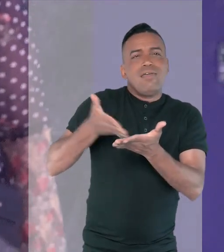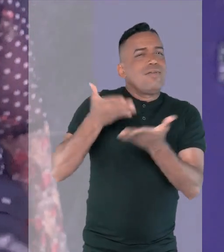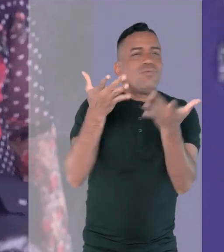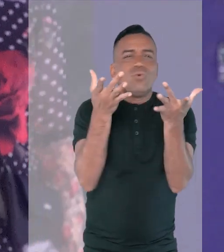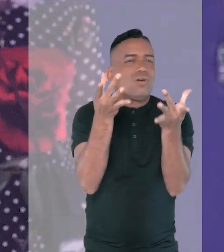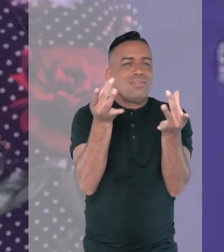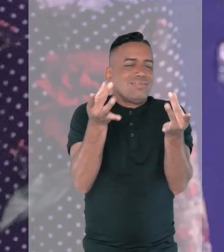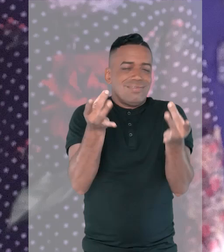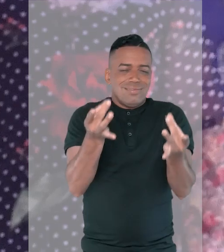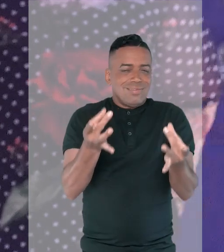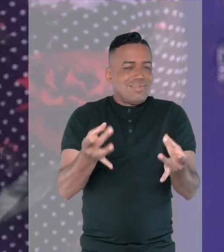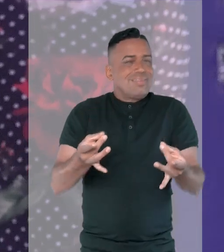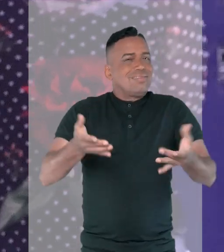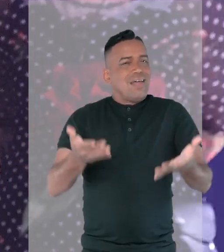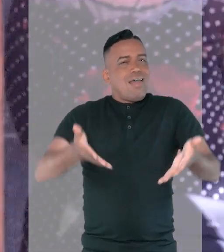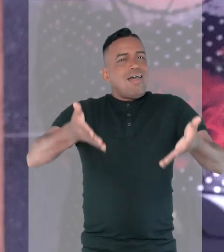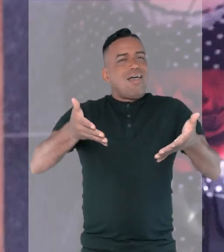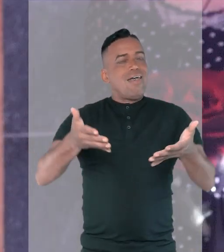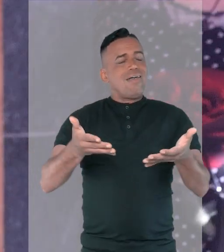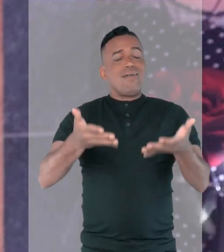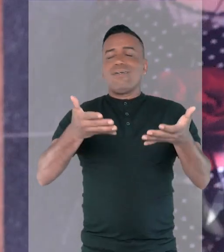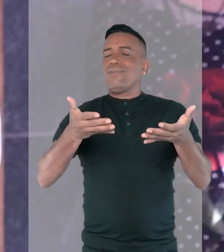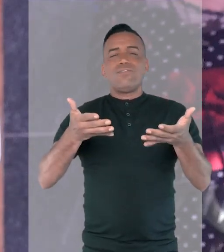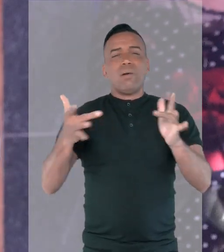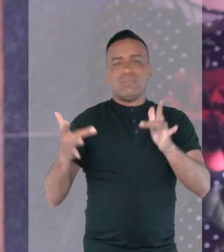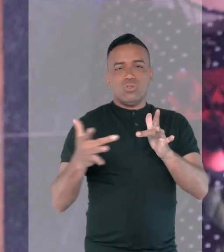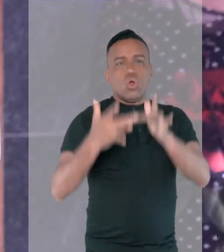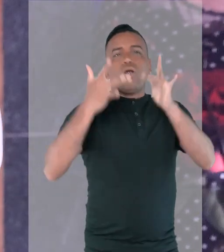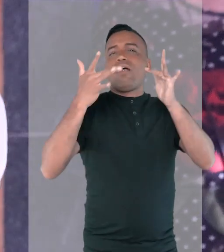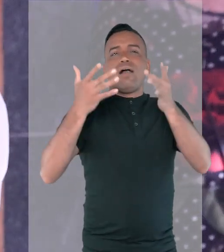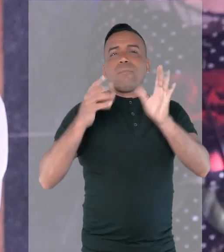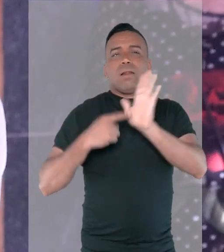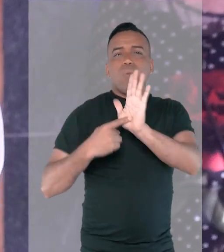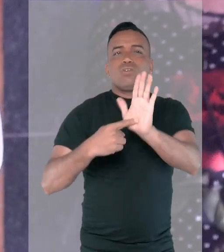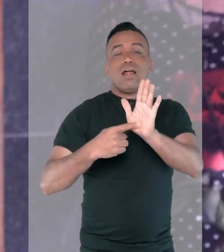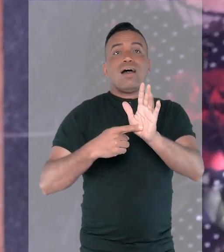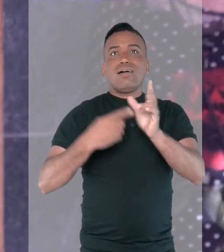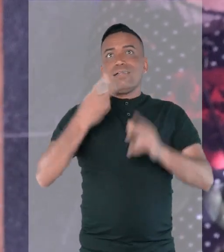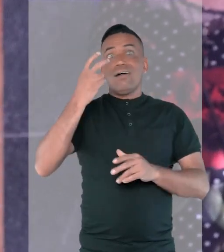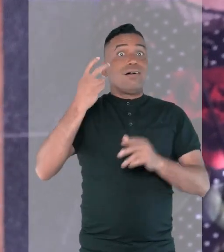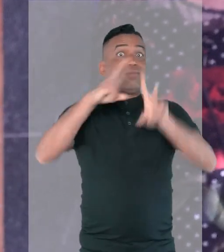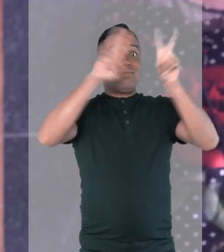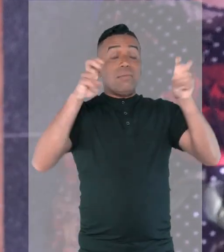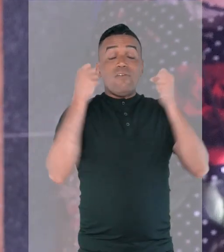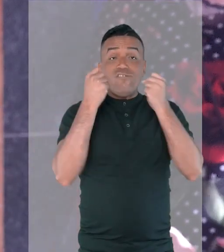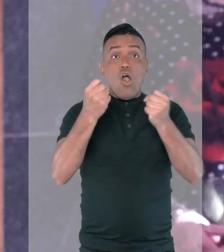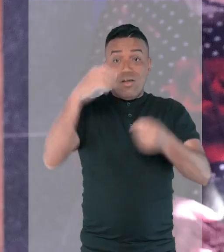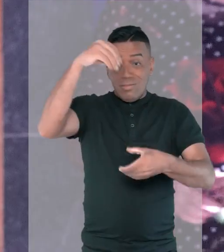a delicadeza, a suavidade de falar num tema tão forte para a nossa